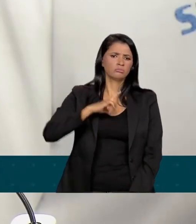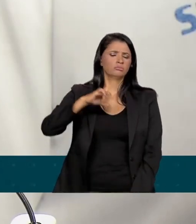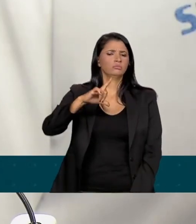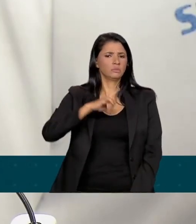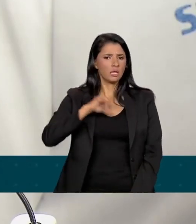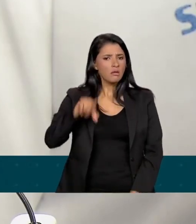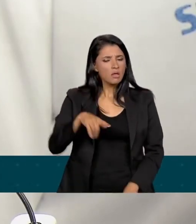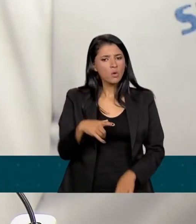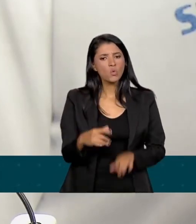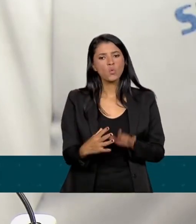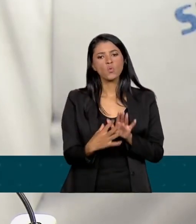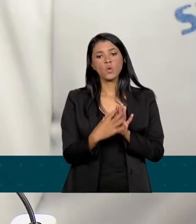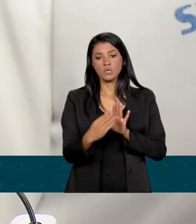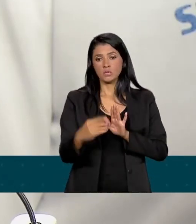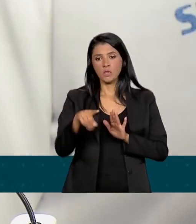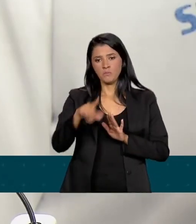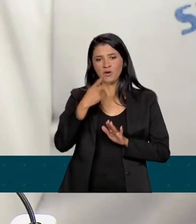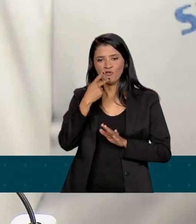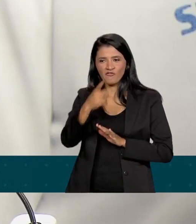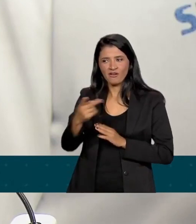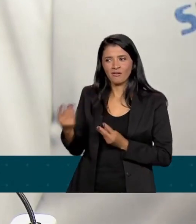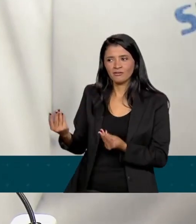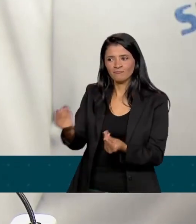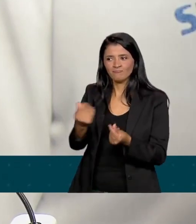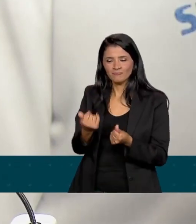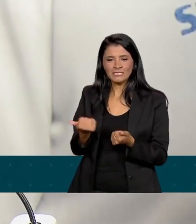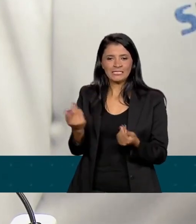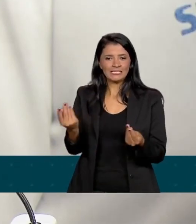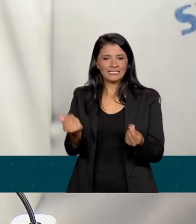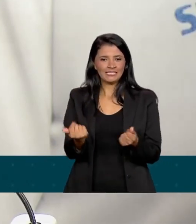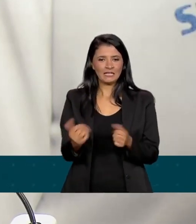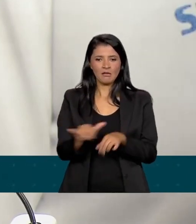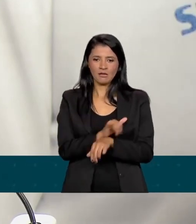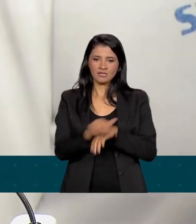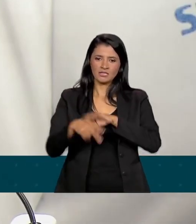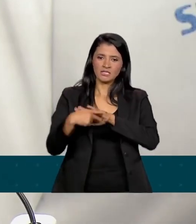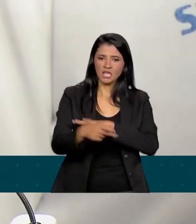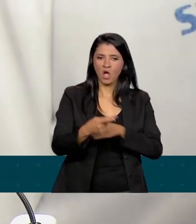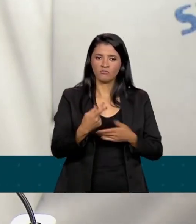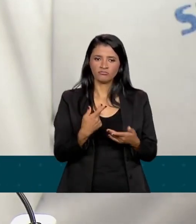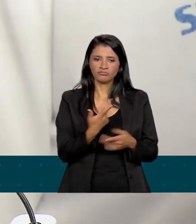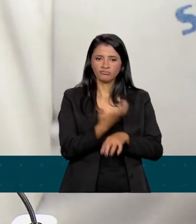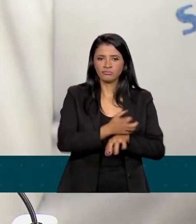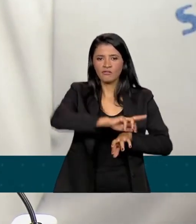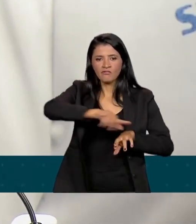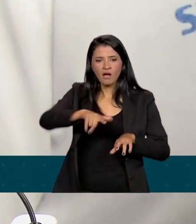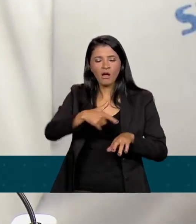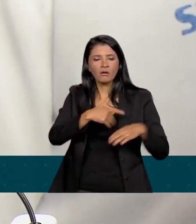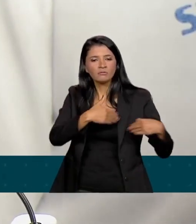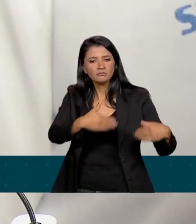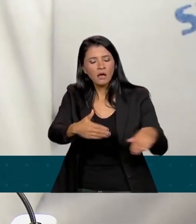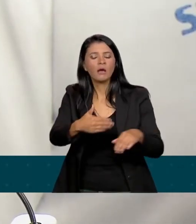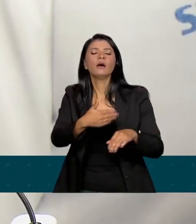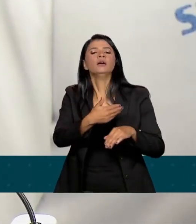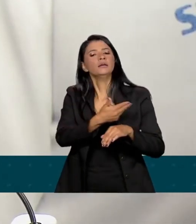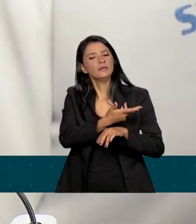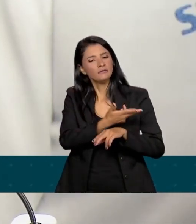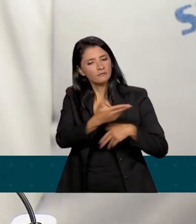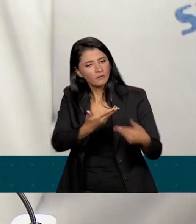é um exemplo, para não falarmos em abstrato, de ações interministeriais. Há um estudo feito